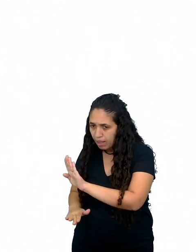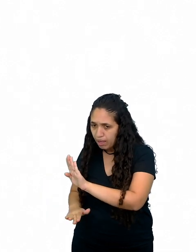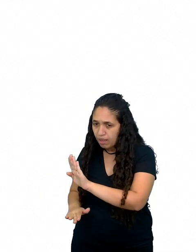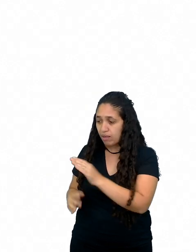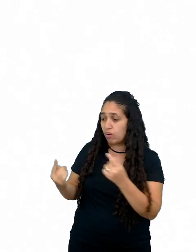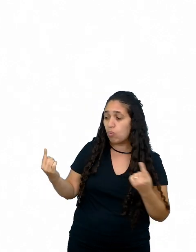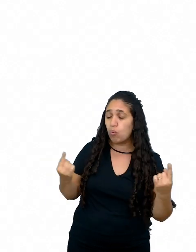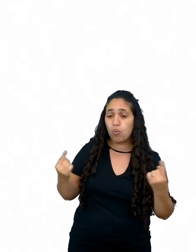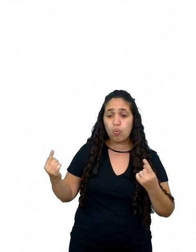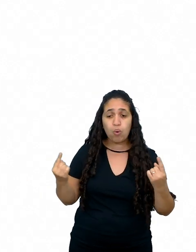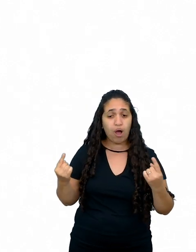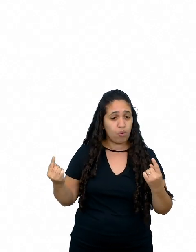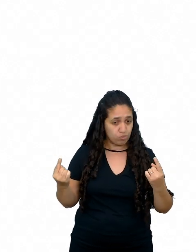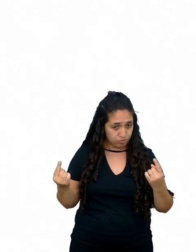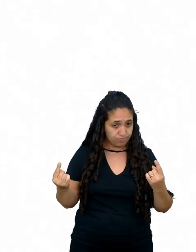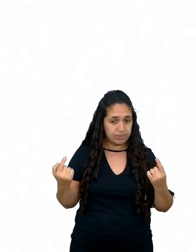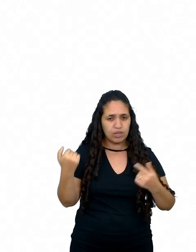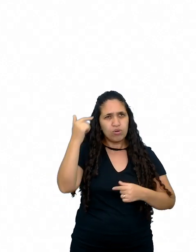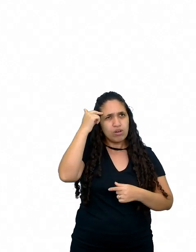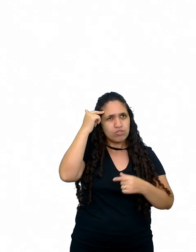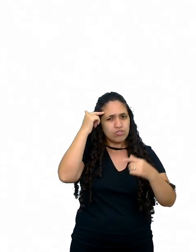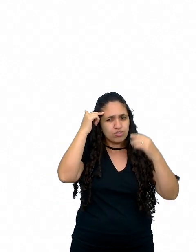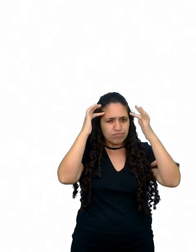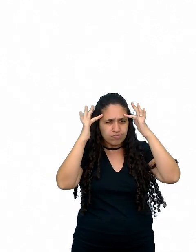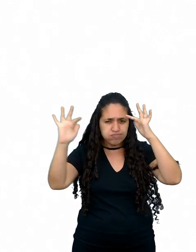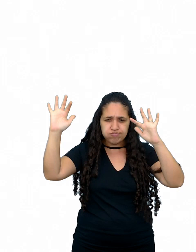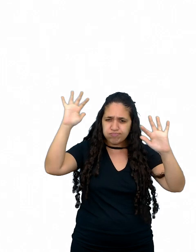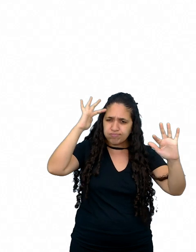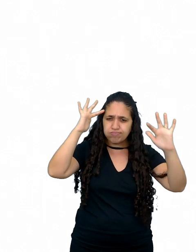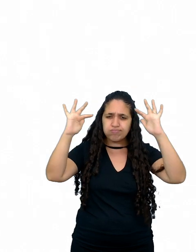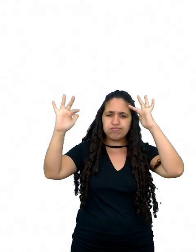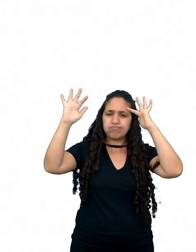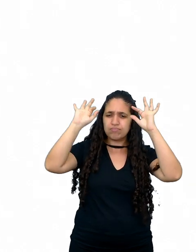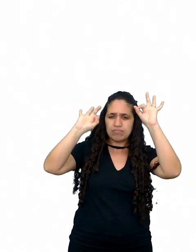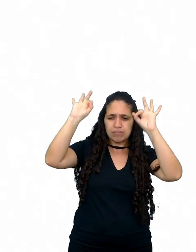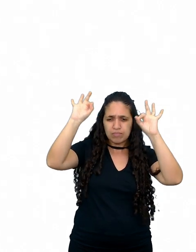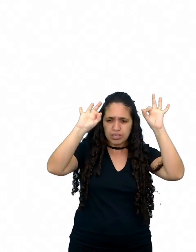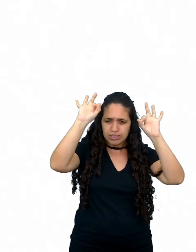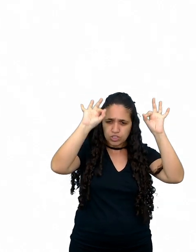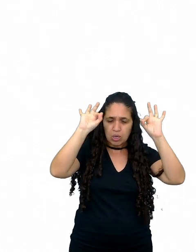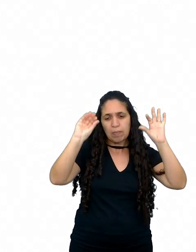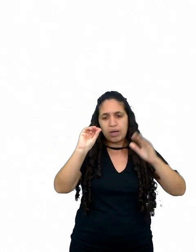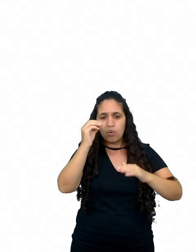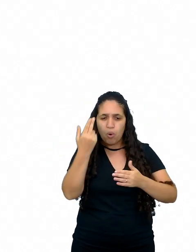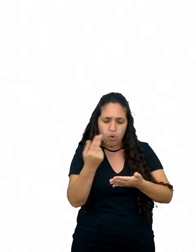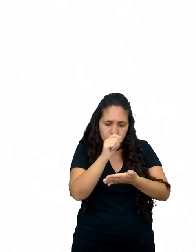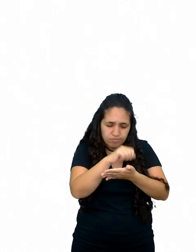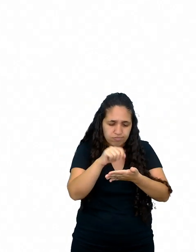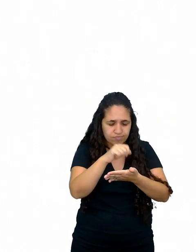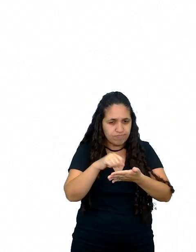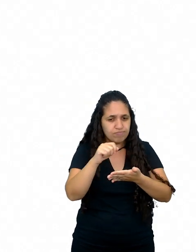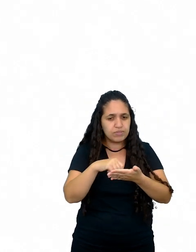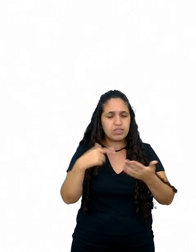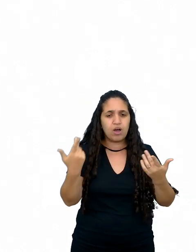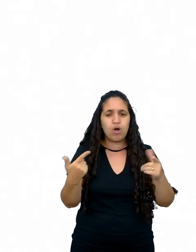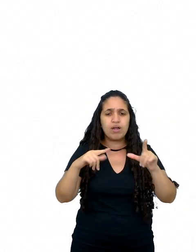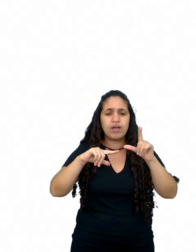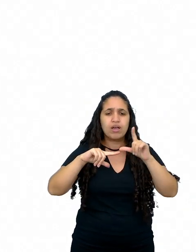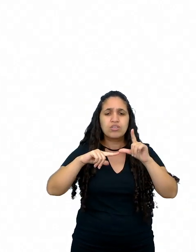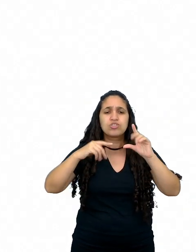nosso planejamento aqui dentro da nossa cabeça, ou já vai escrevendo. O que é a geometria analítica,